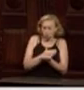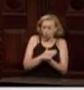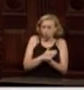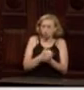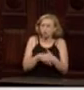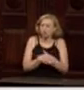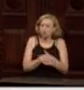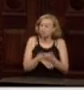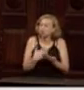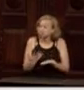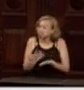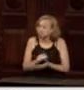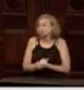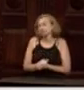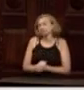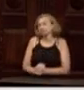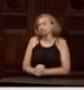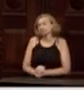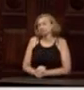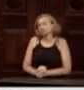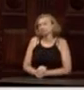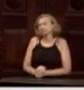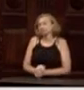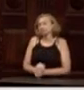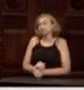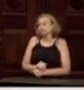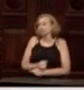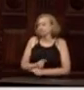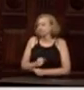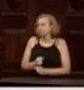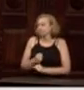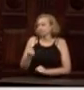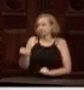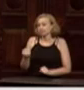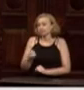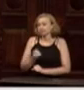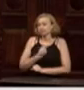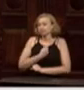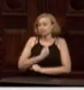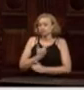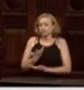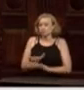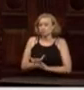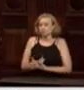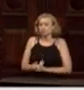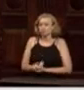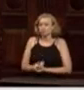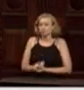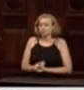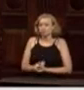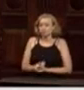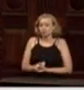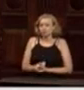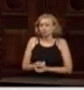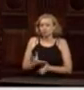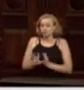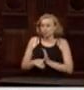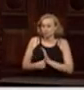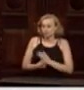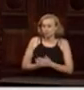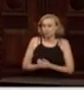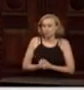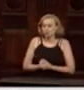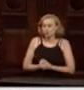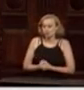Evidentemente que a grande questão está nisso aí. Essa é que é a grande causa dos nossos problemas.